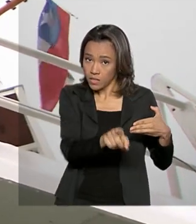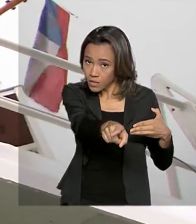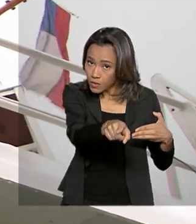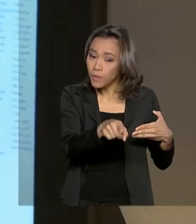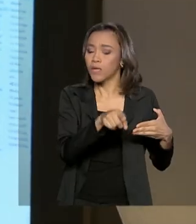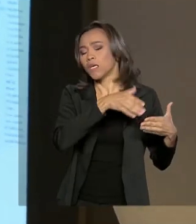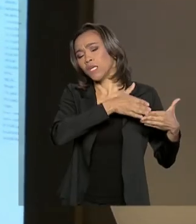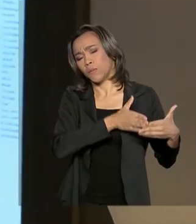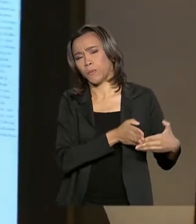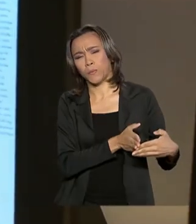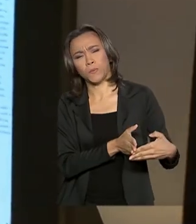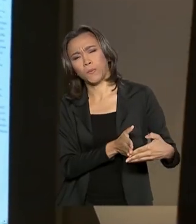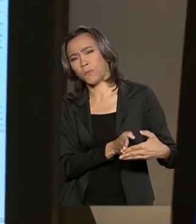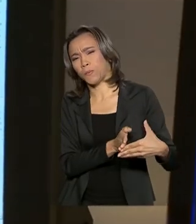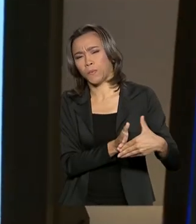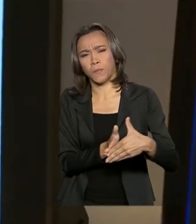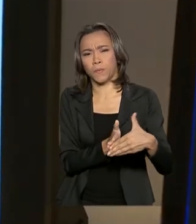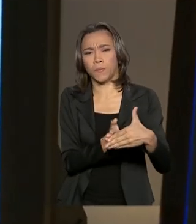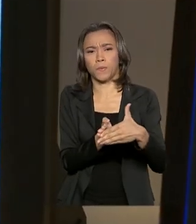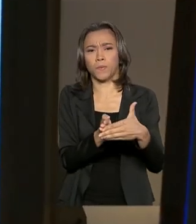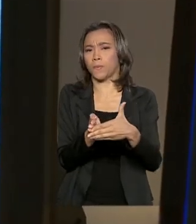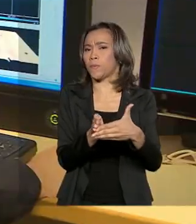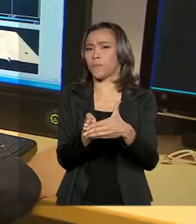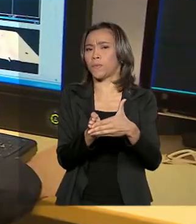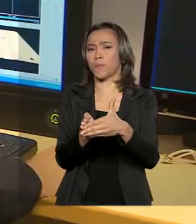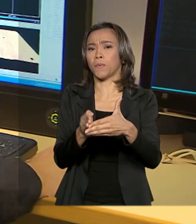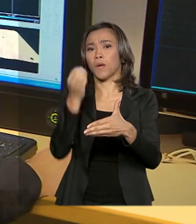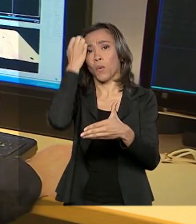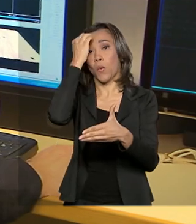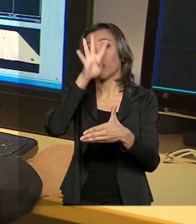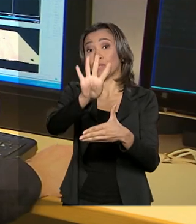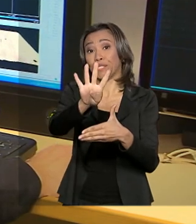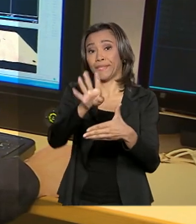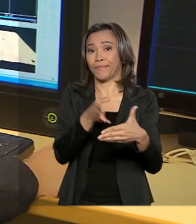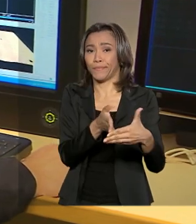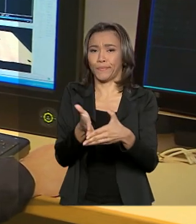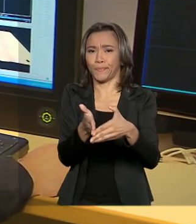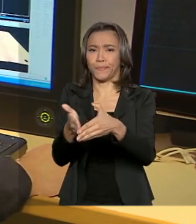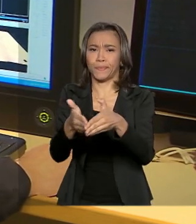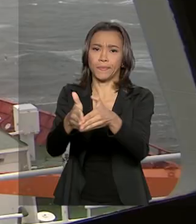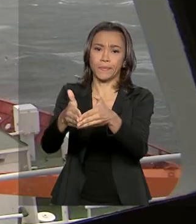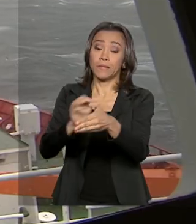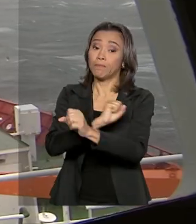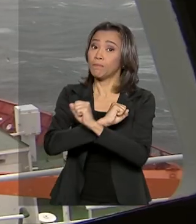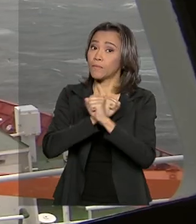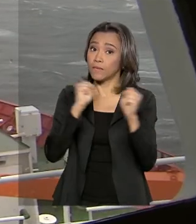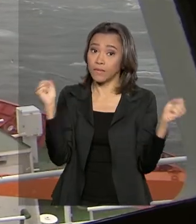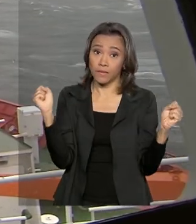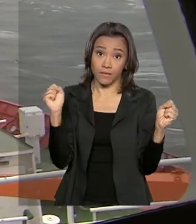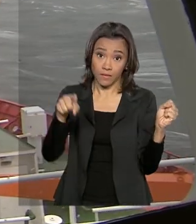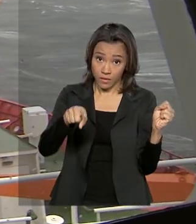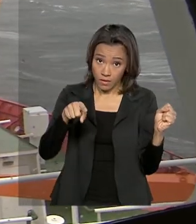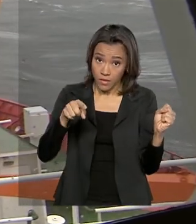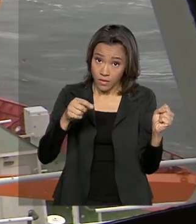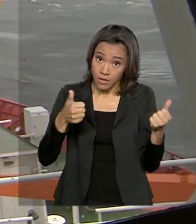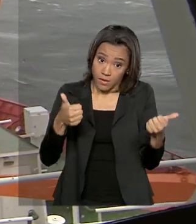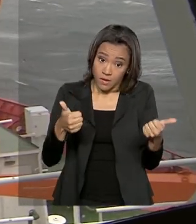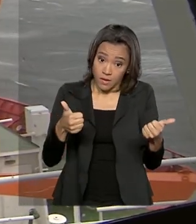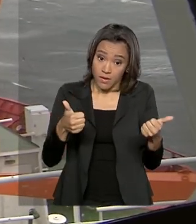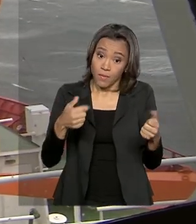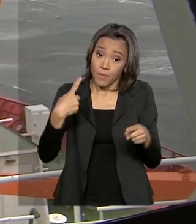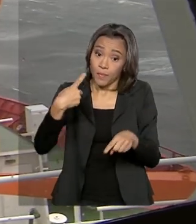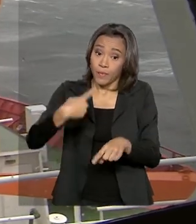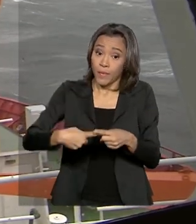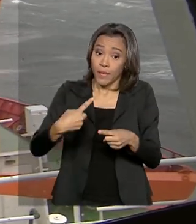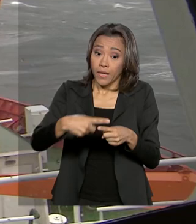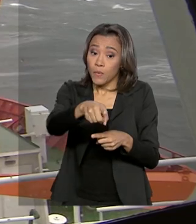e começamos a travessia prevista para 4 dias. Mas era impossível garantir que isso iria realmente acontecer. No